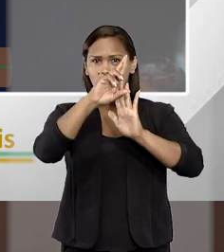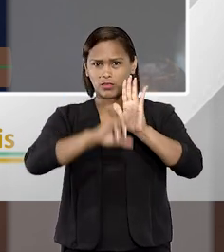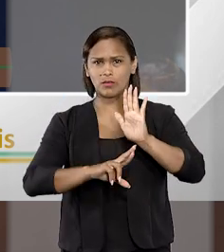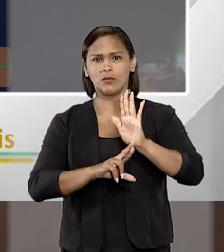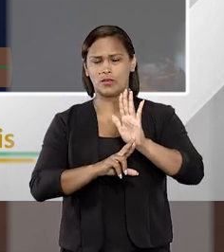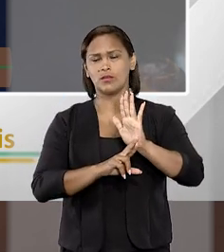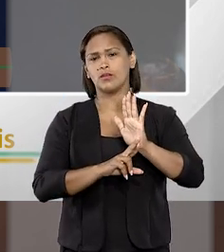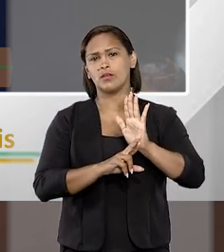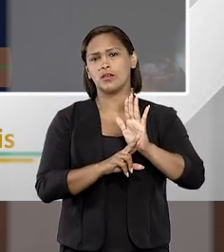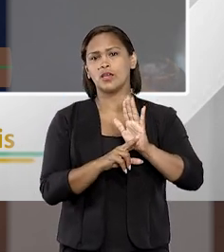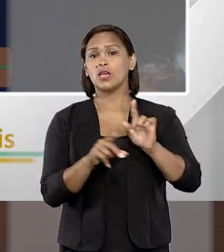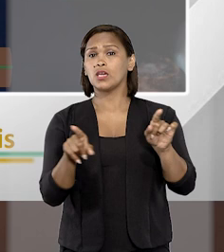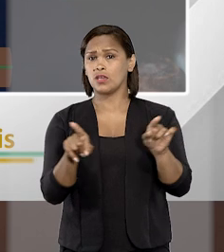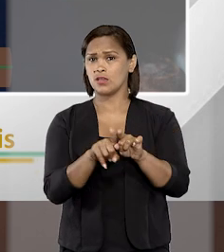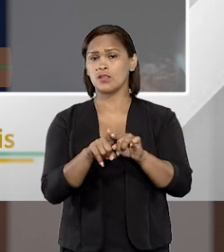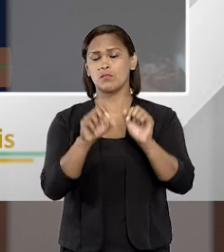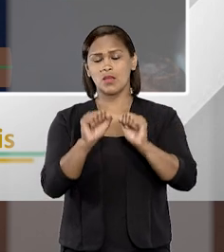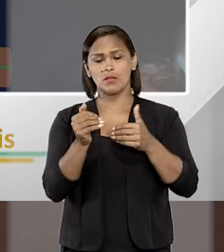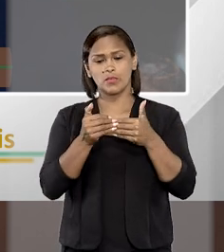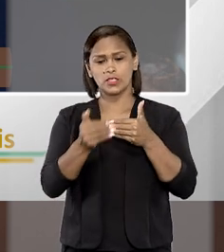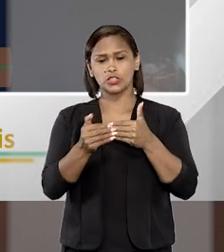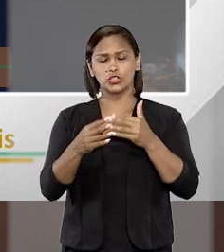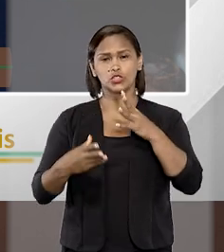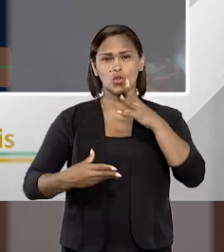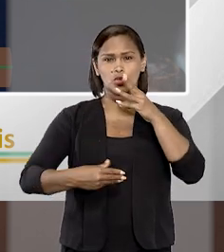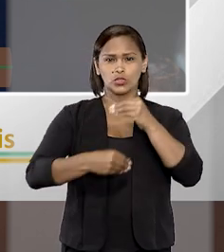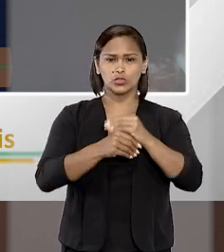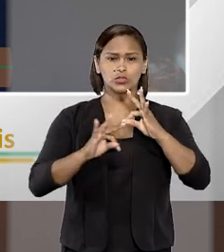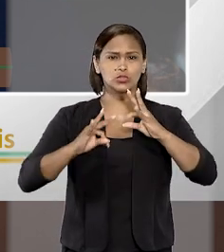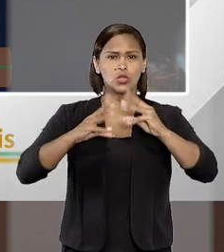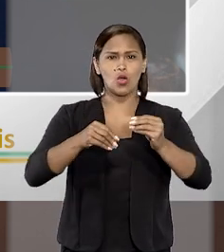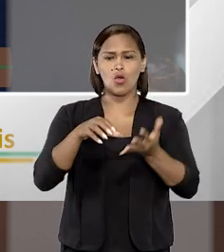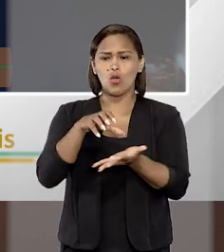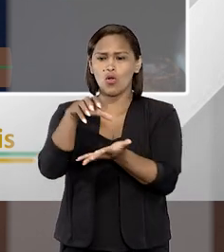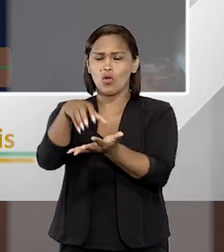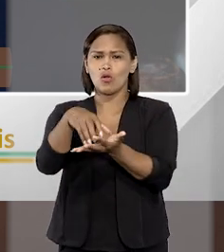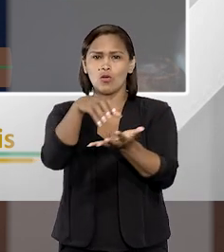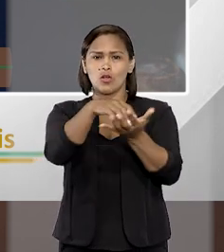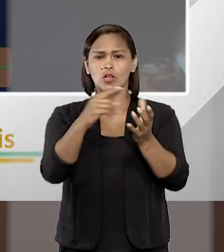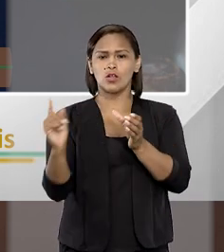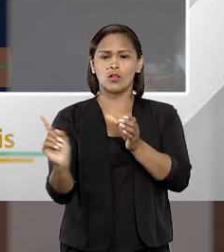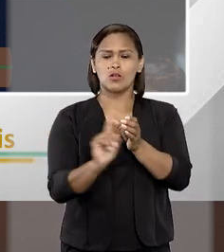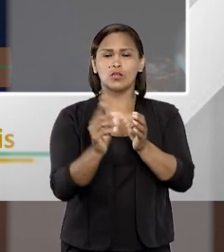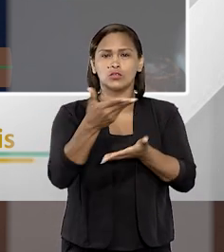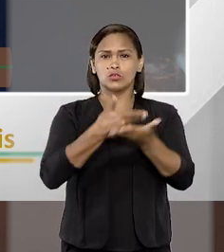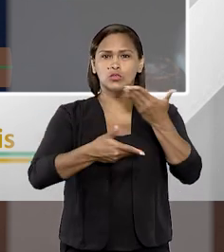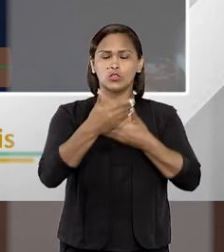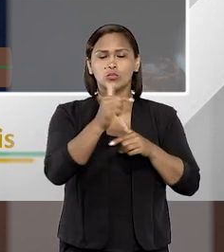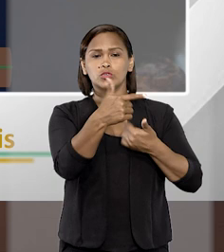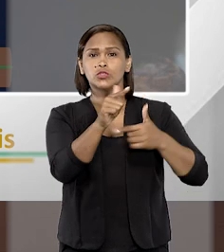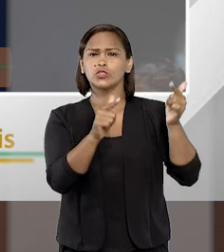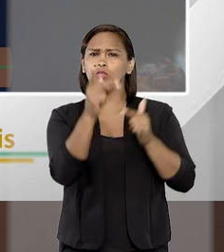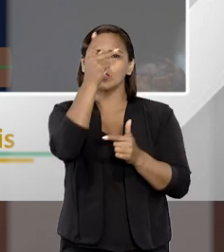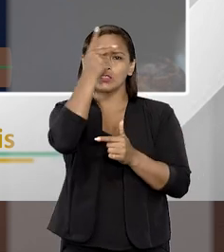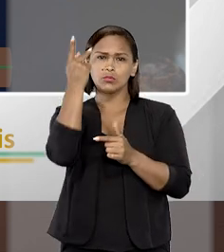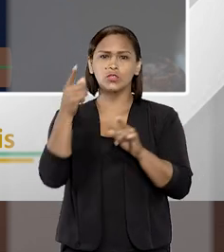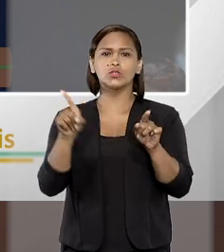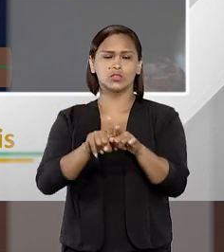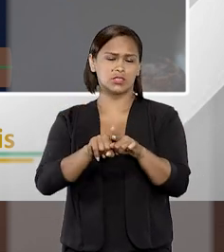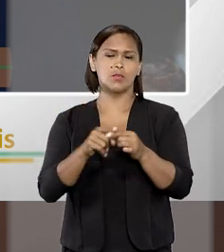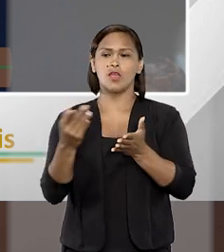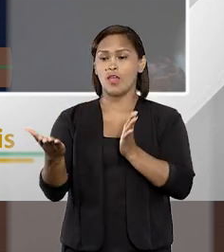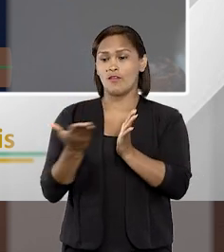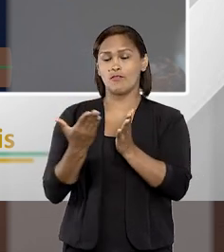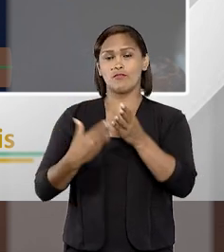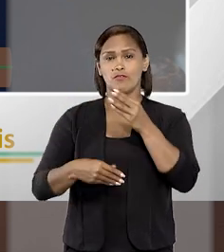e que você virar a partir dessas contribuições de todos os membros do grupo e também de outras pessoas que ele